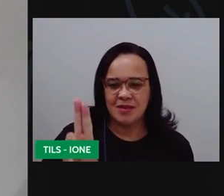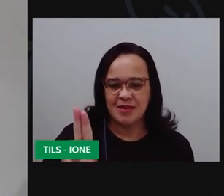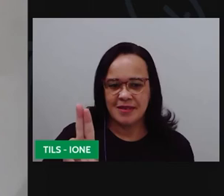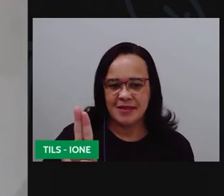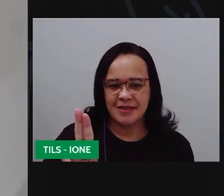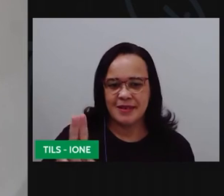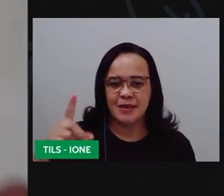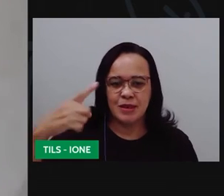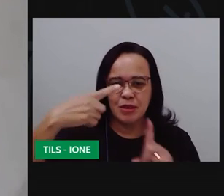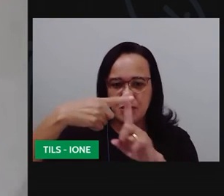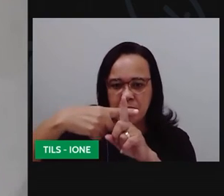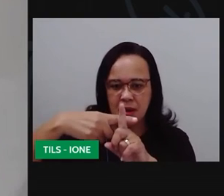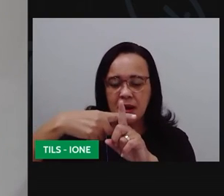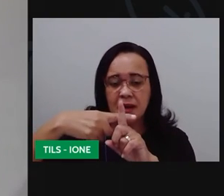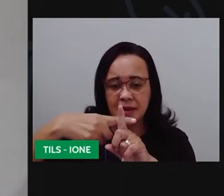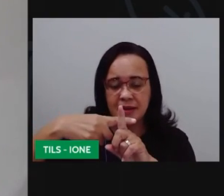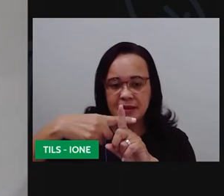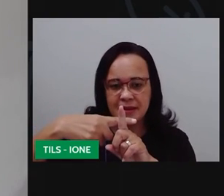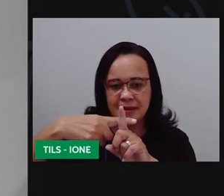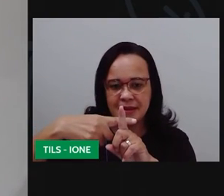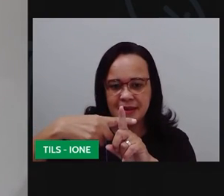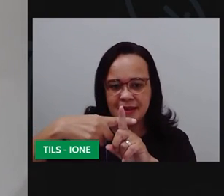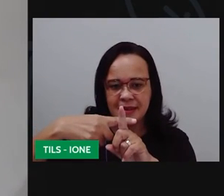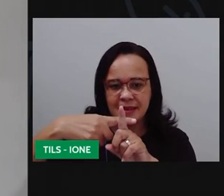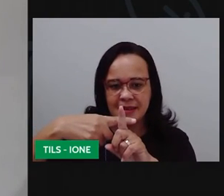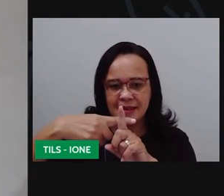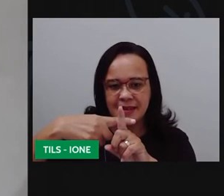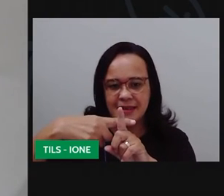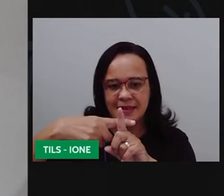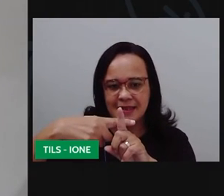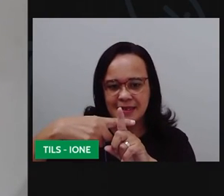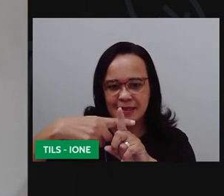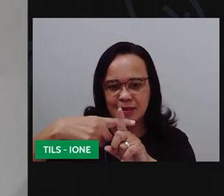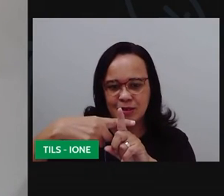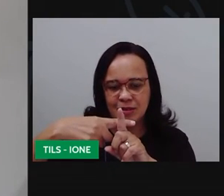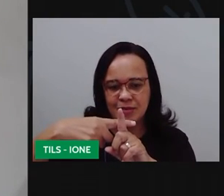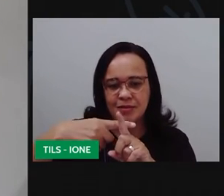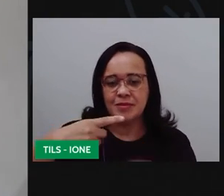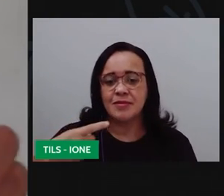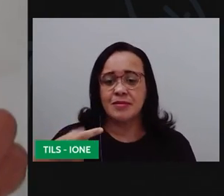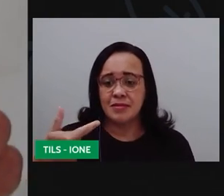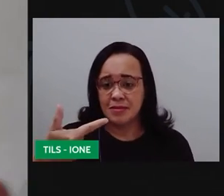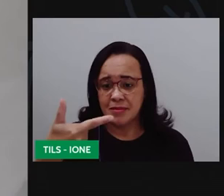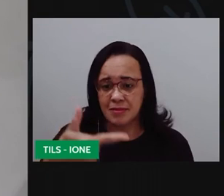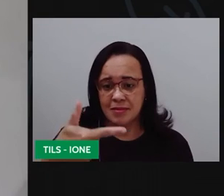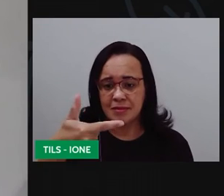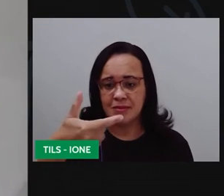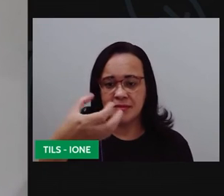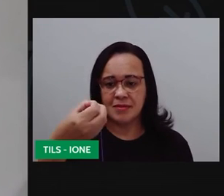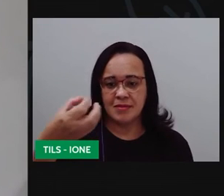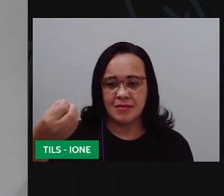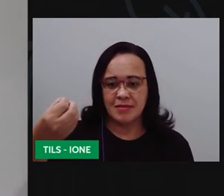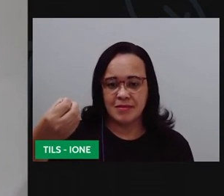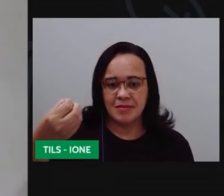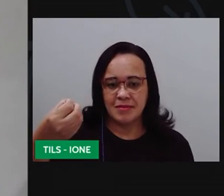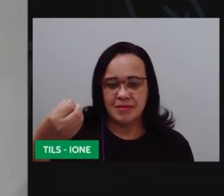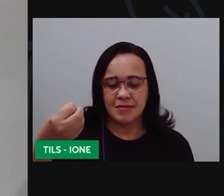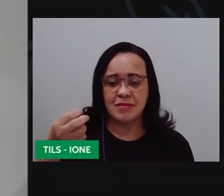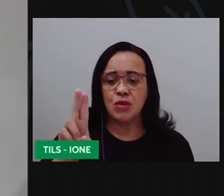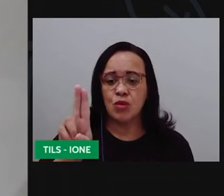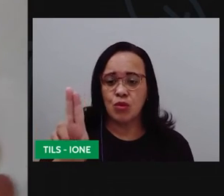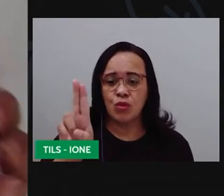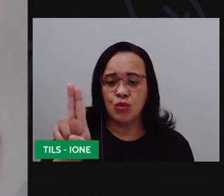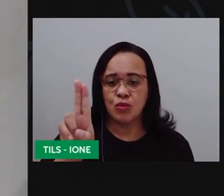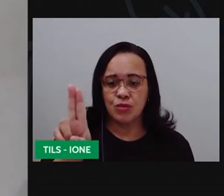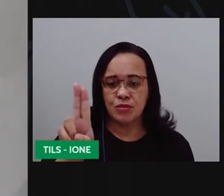mais as duas dezenas daqui centenas desculpa centenas ó então 200 unidades